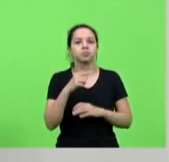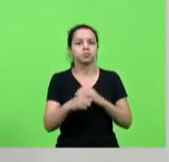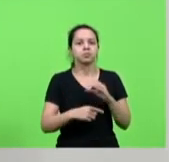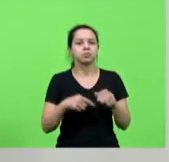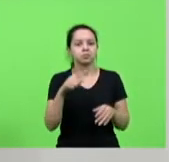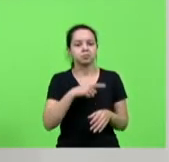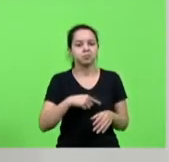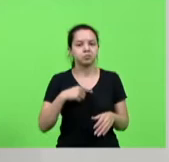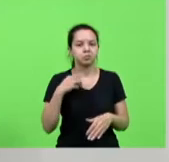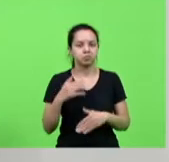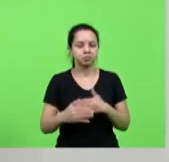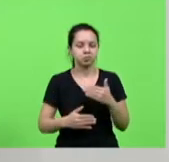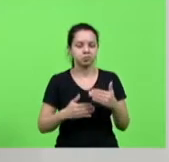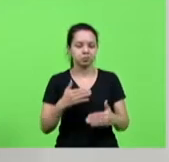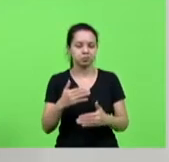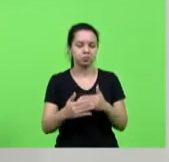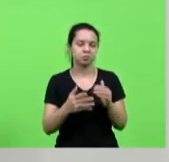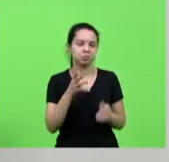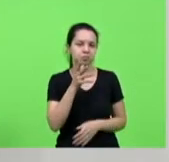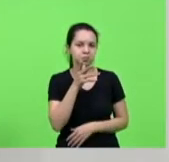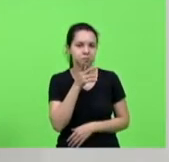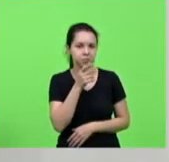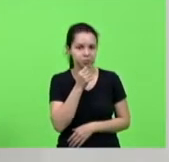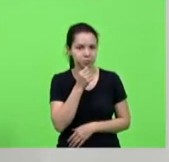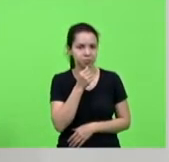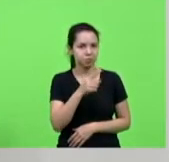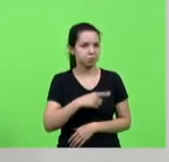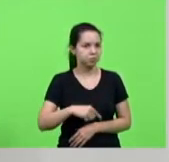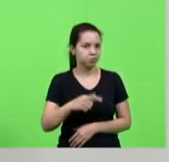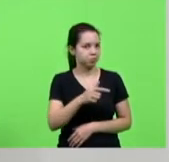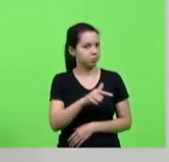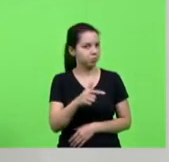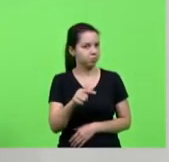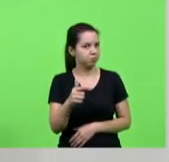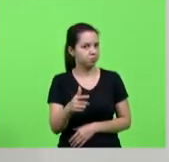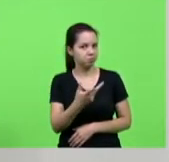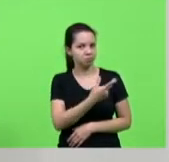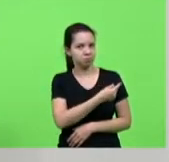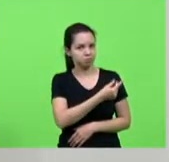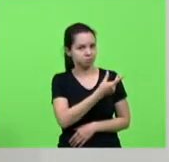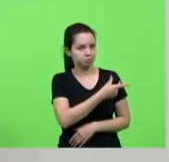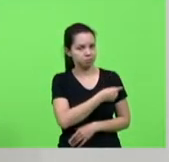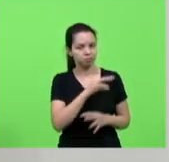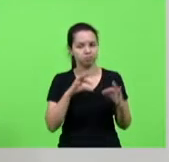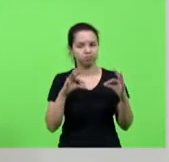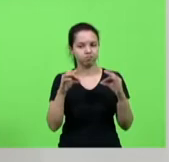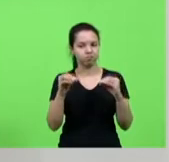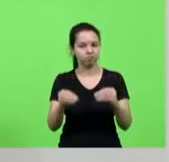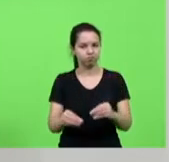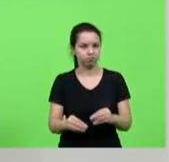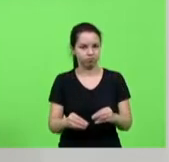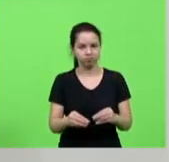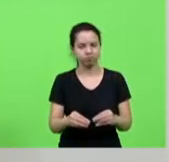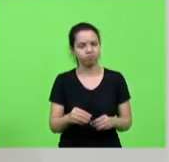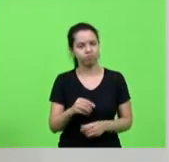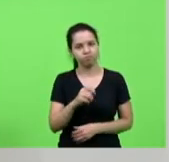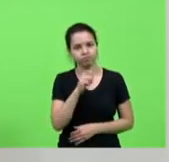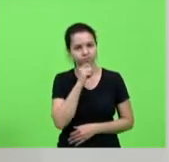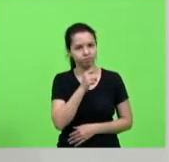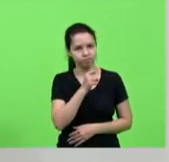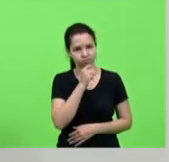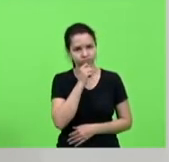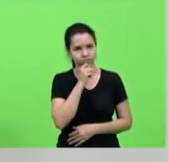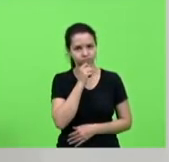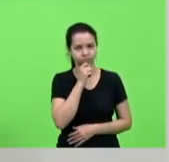vacinação. Ainda não temos vacinas suficientes para atender toda a